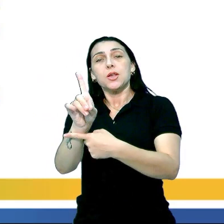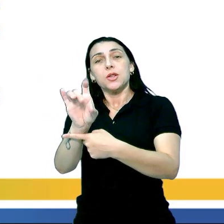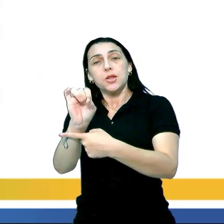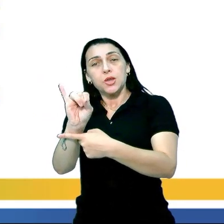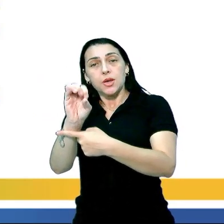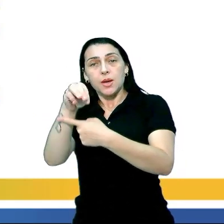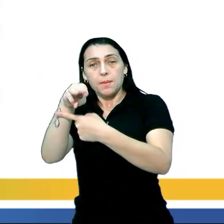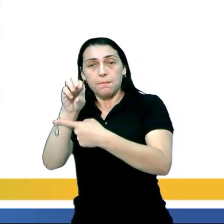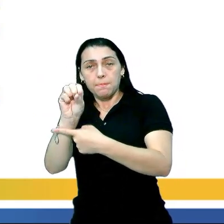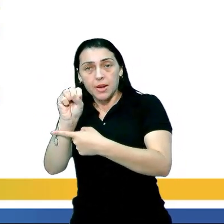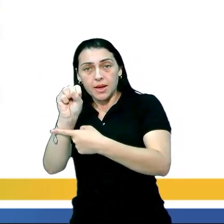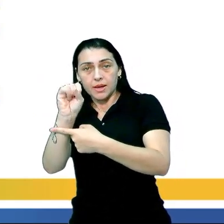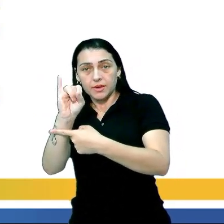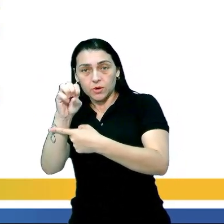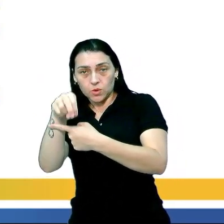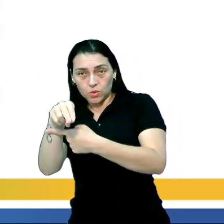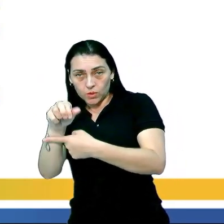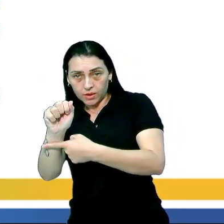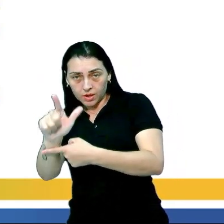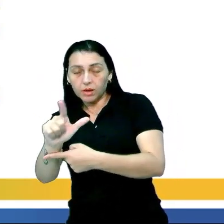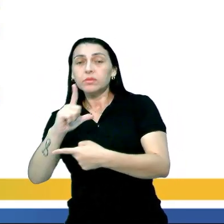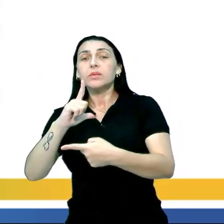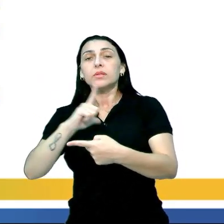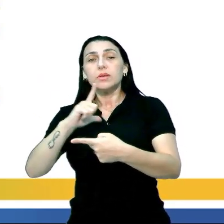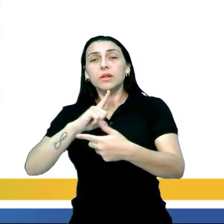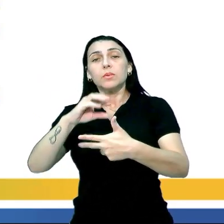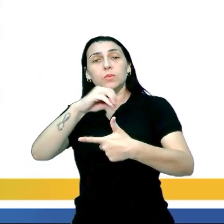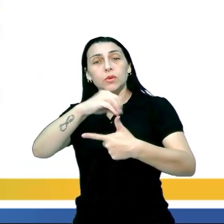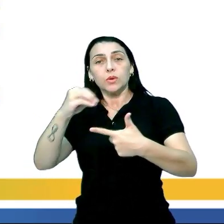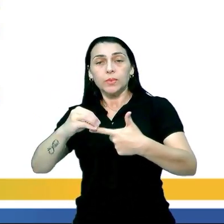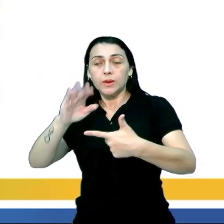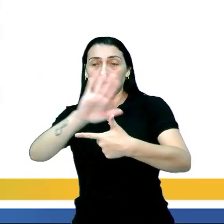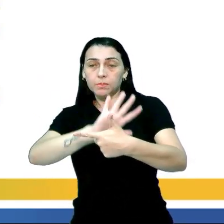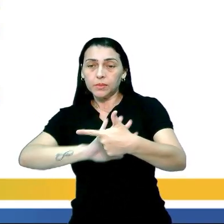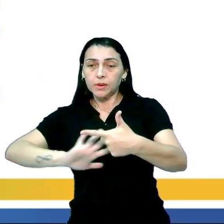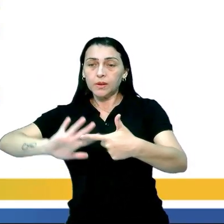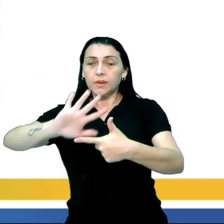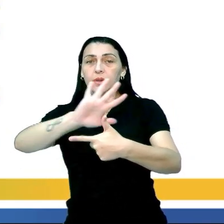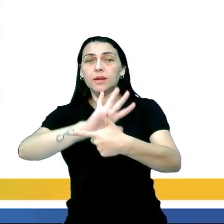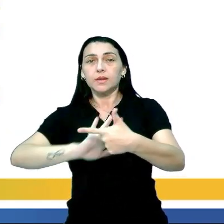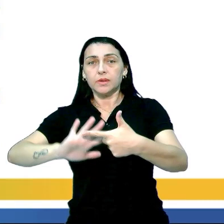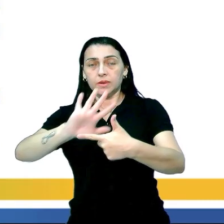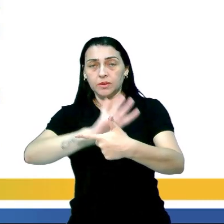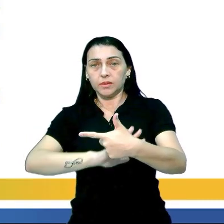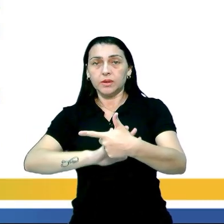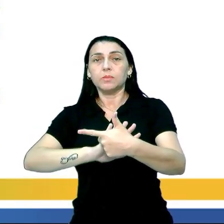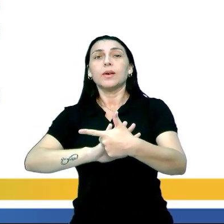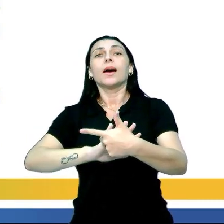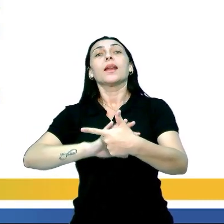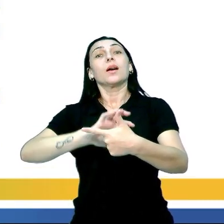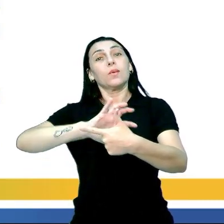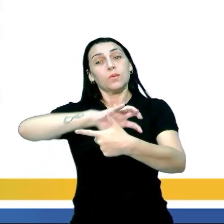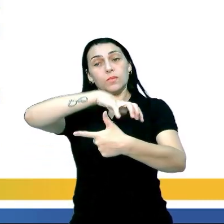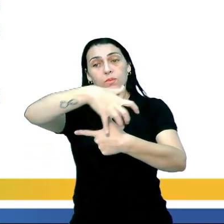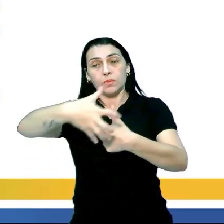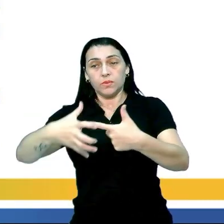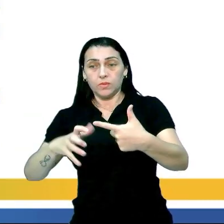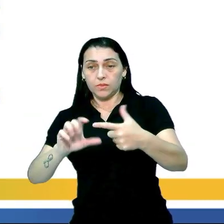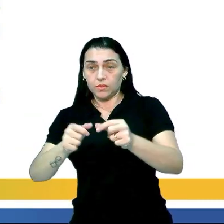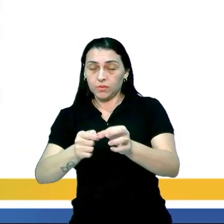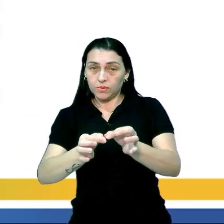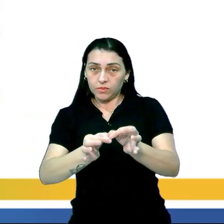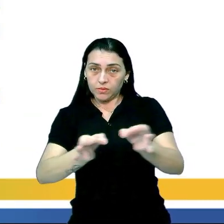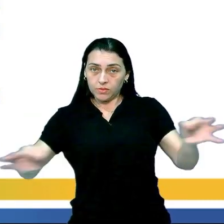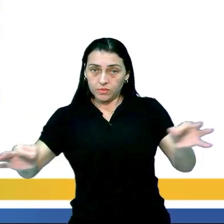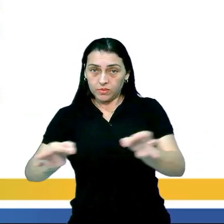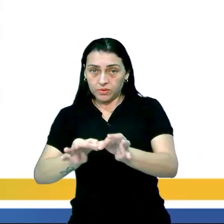bidimensional. Até aí nós temos então a geometria plana. Quando nós vamos para o espaço, que é a extensão natural do